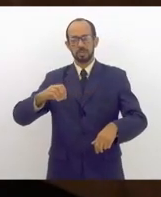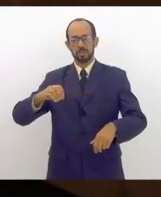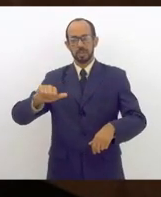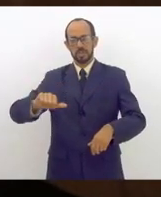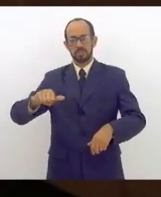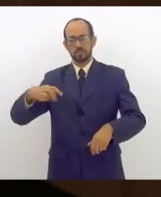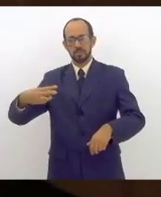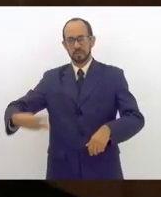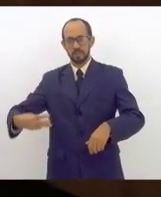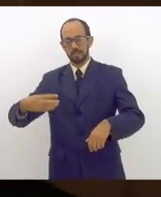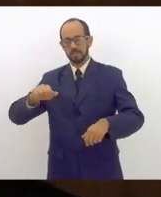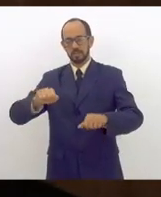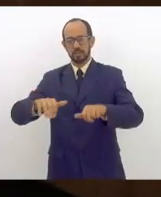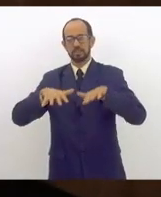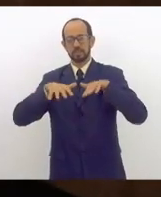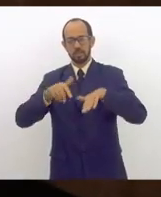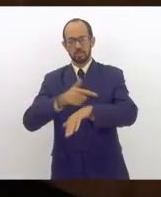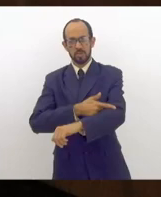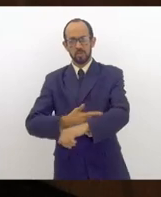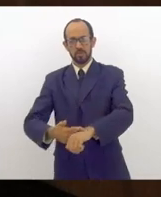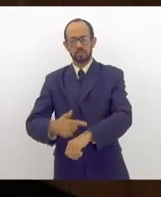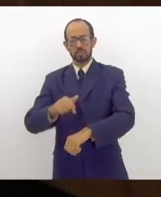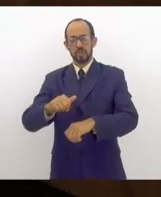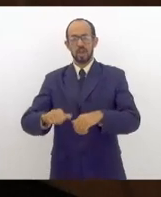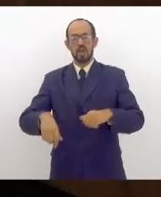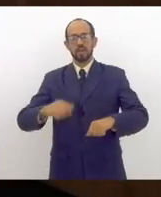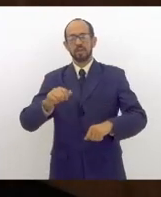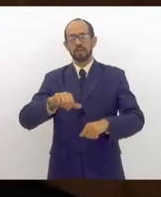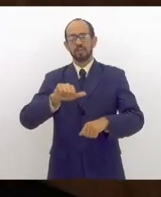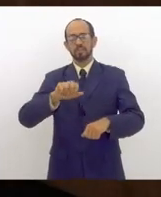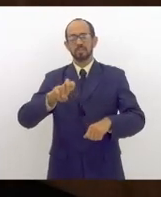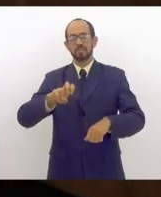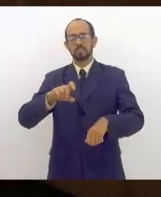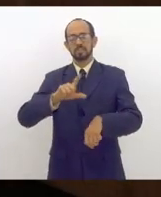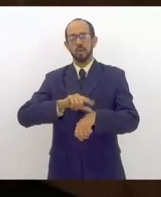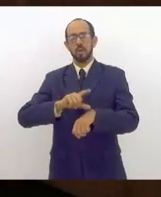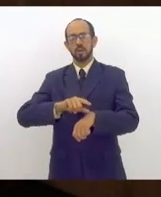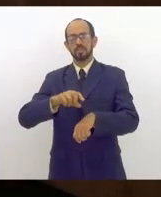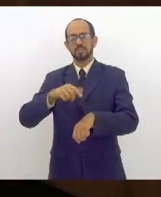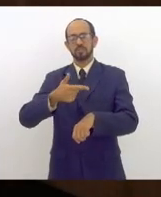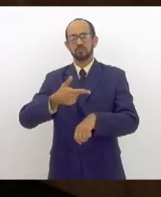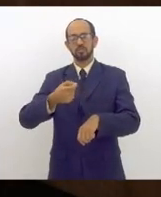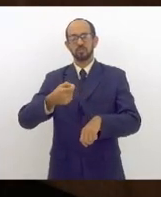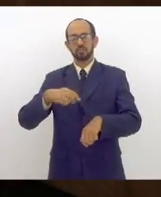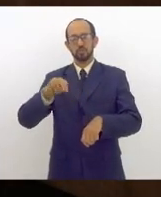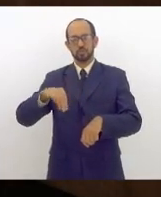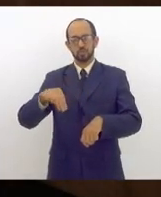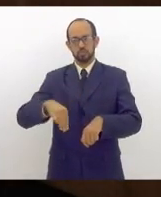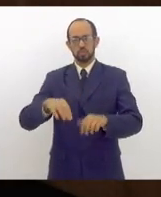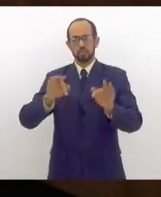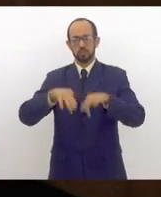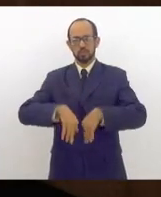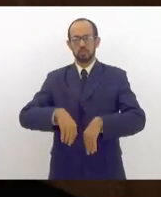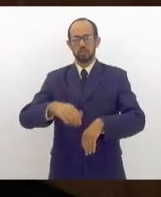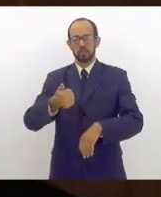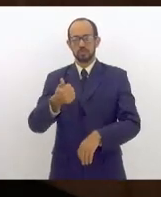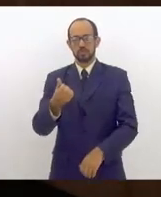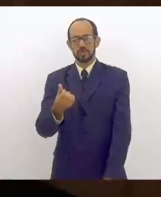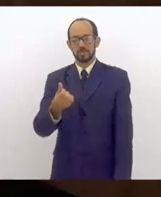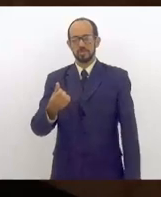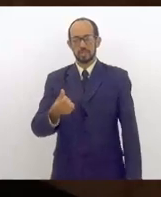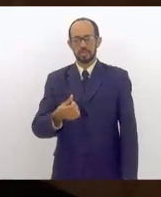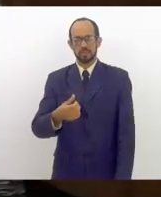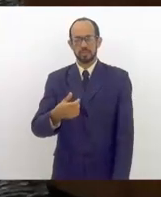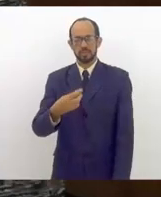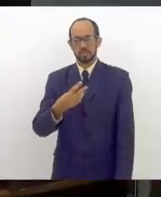113ª sessão extraordinária, que, iniciada às 15 horas e 21 minutos, encerrou-se às 16 horas e 32 minutos.